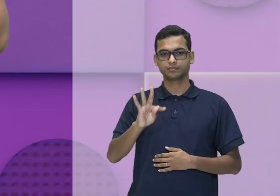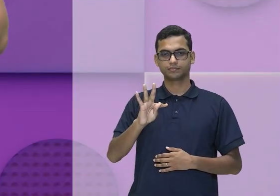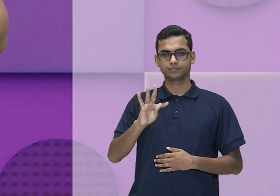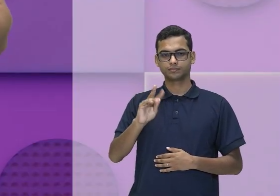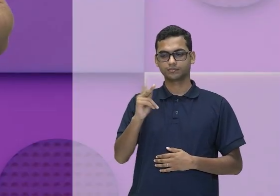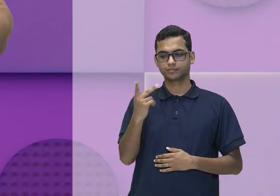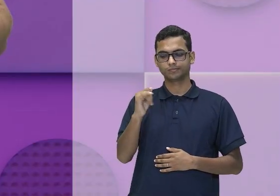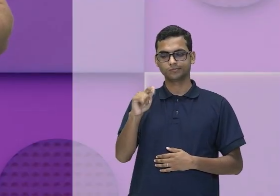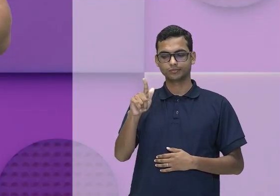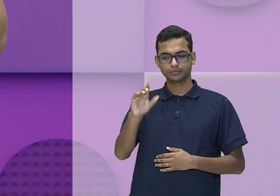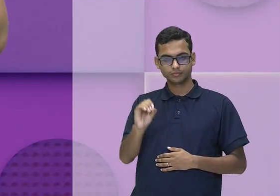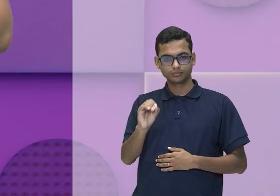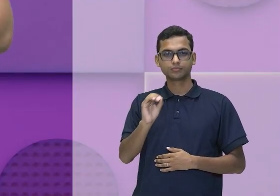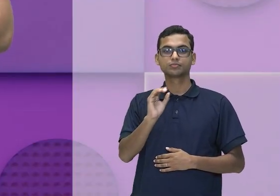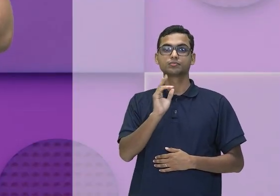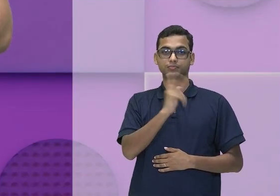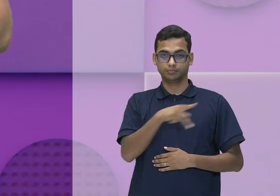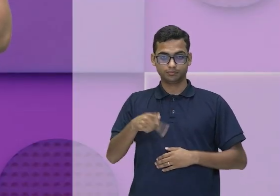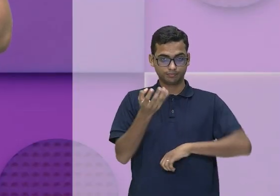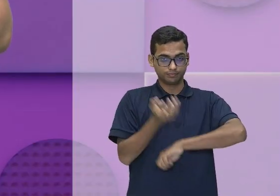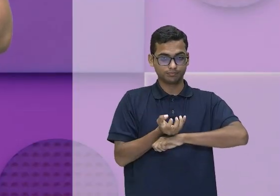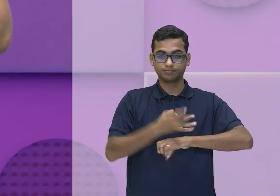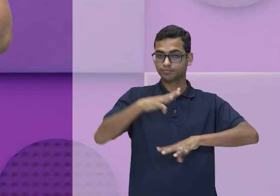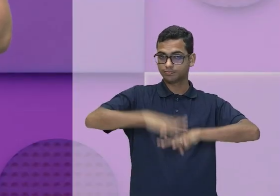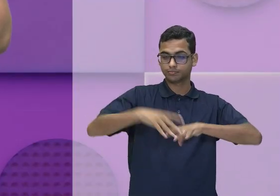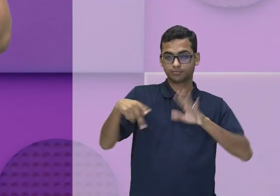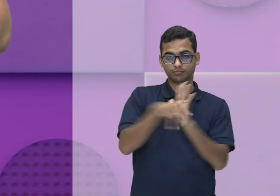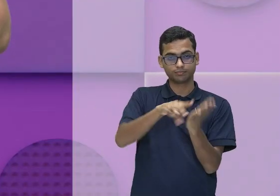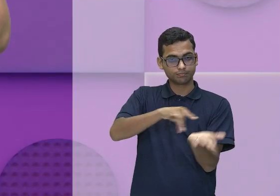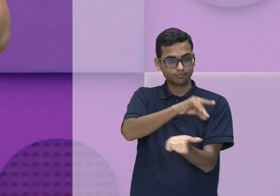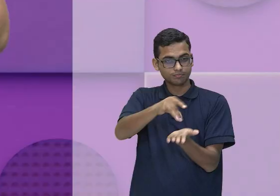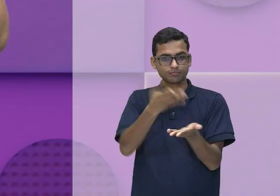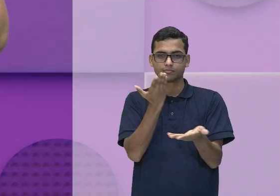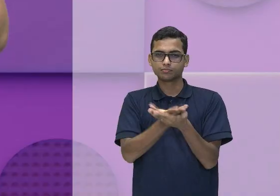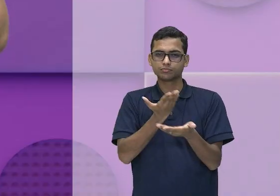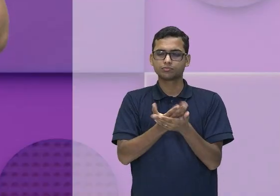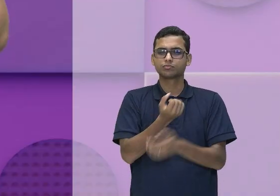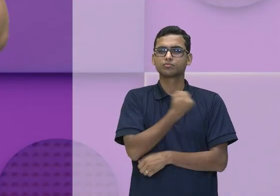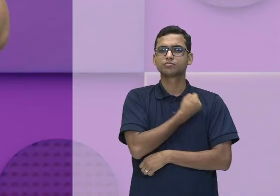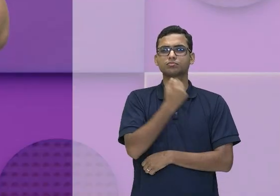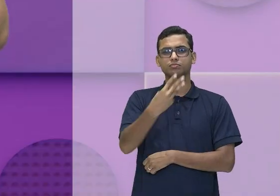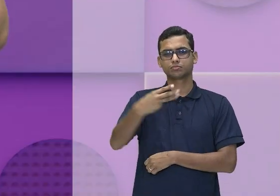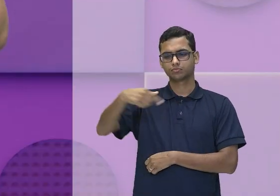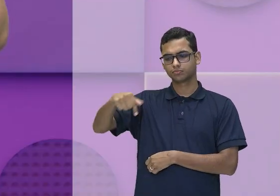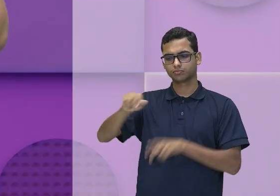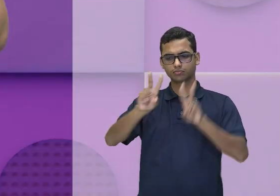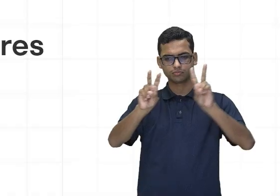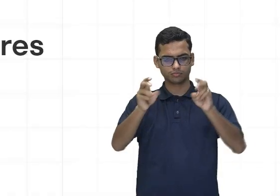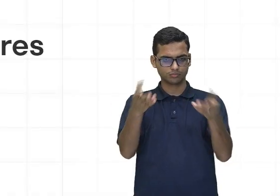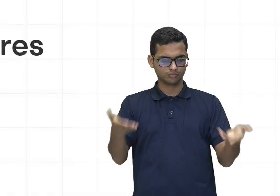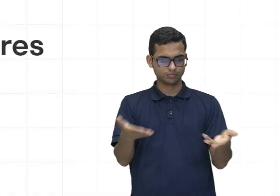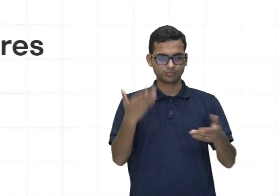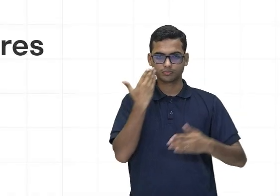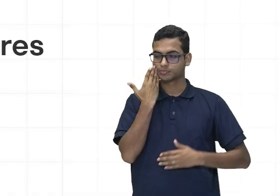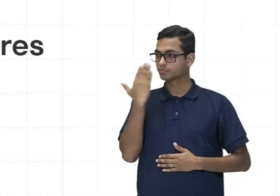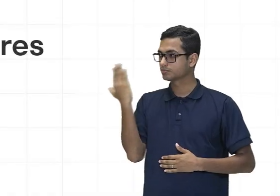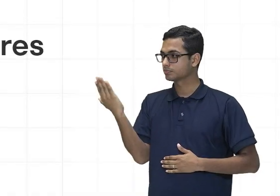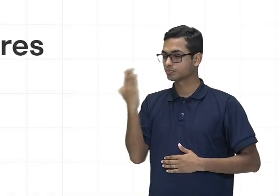de matemática aqui do Centro de Mídias, e esta é a nossa aula de número 37, que tem como objeto de